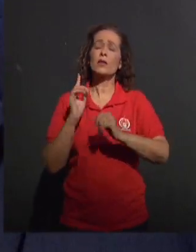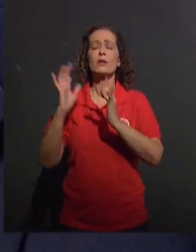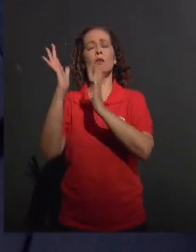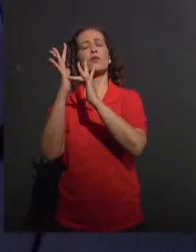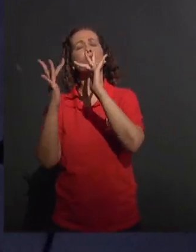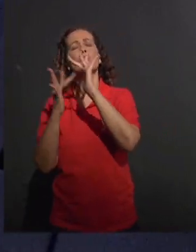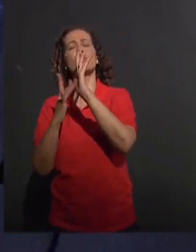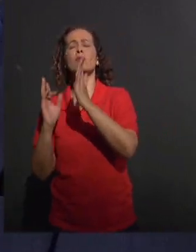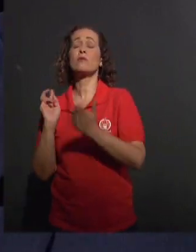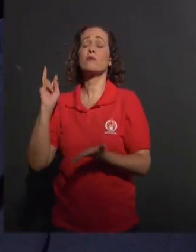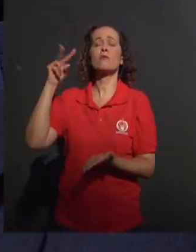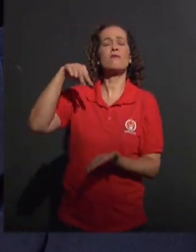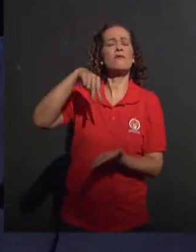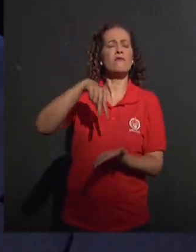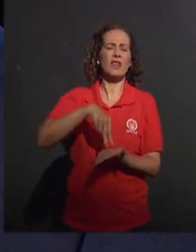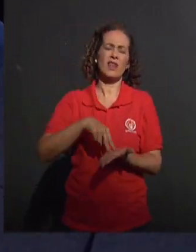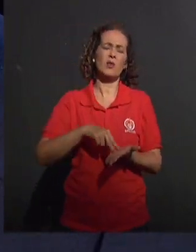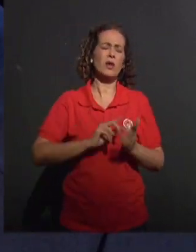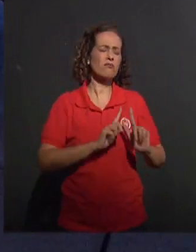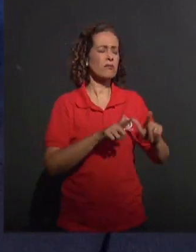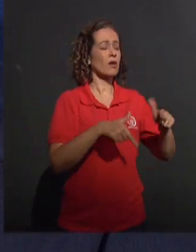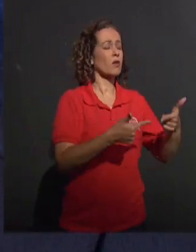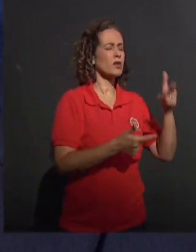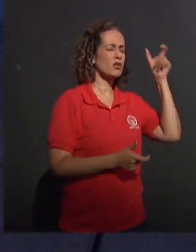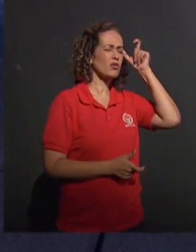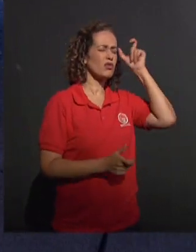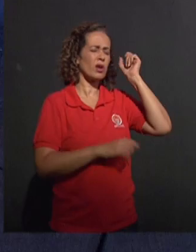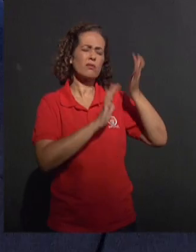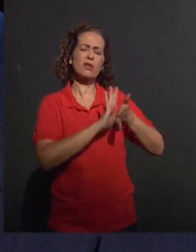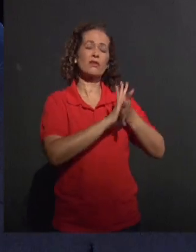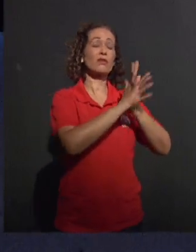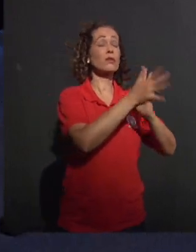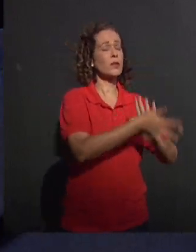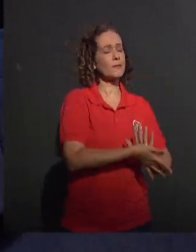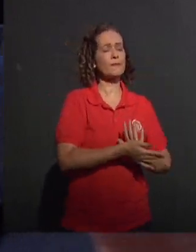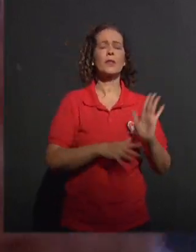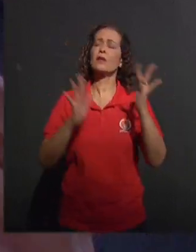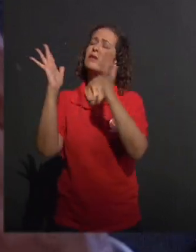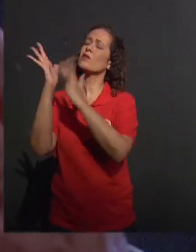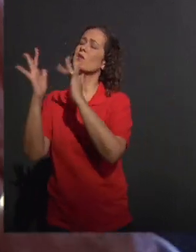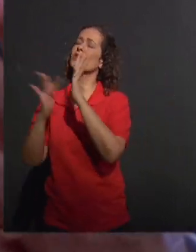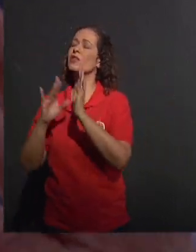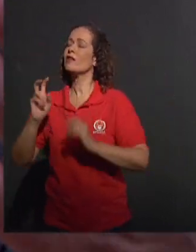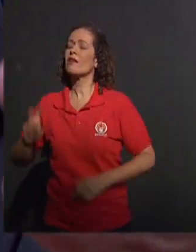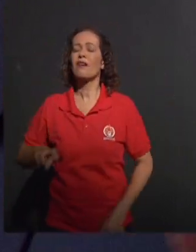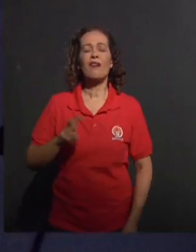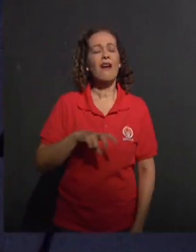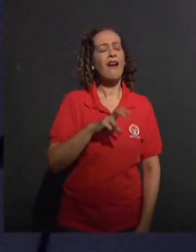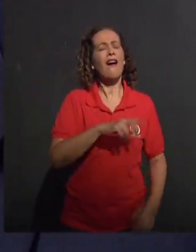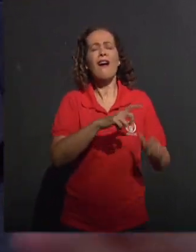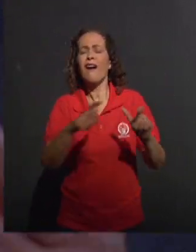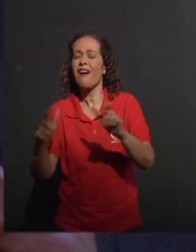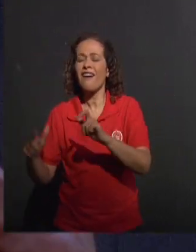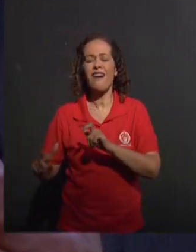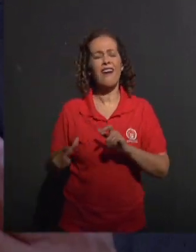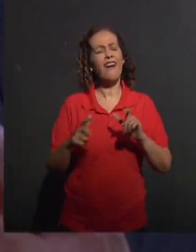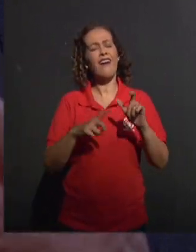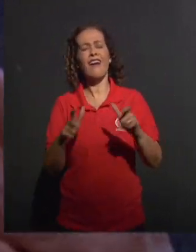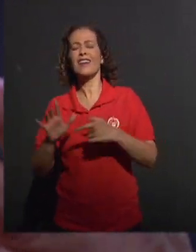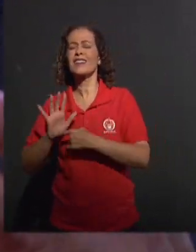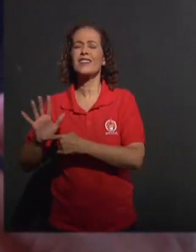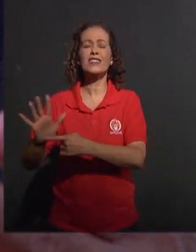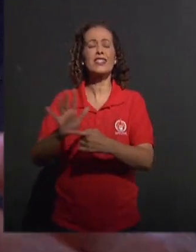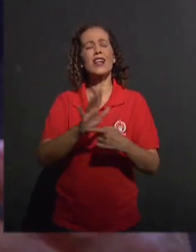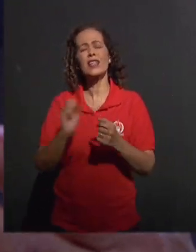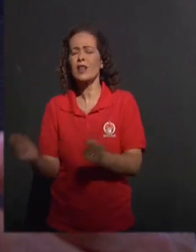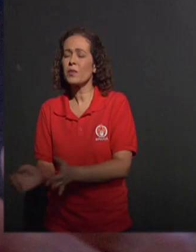do diabo. Senhor Jesus, o Senhor andou por toda parte fazendo bem, destruindo as obras do